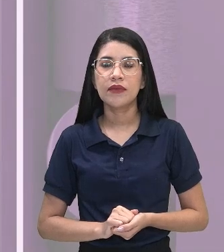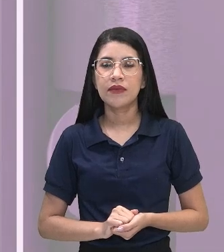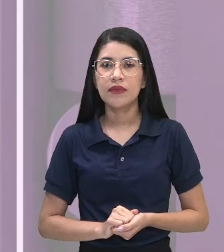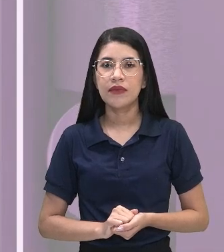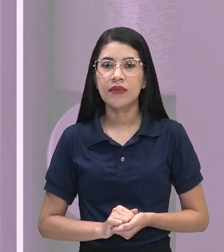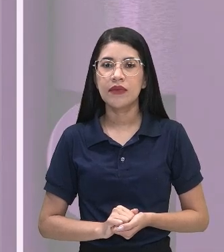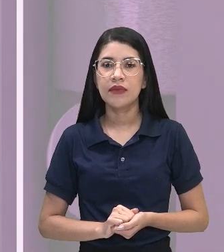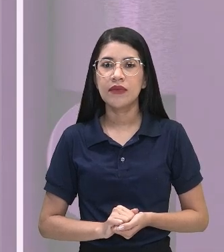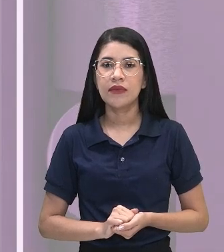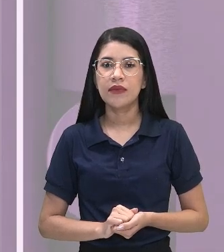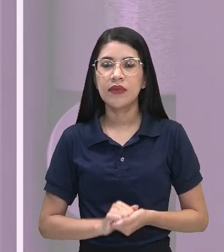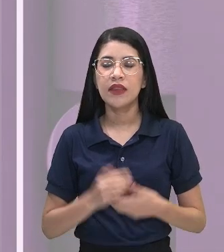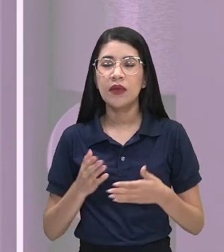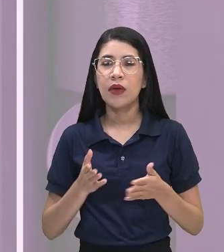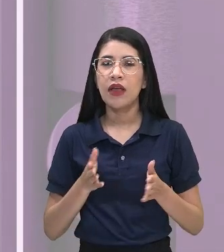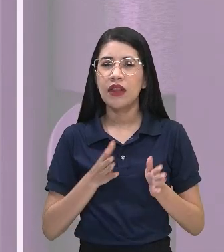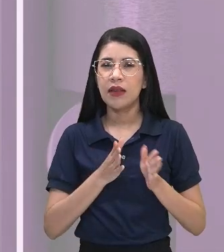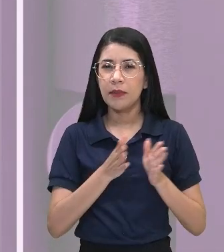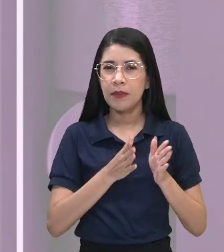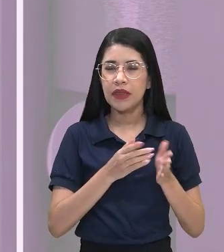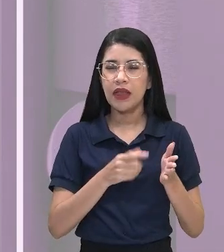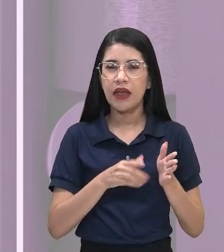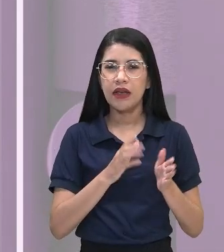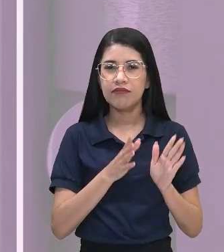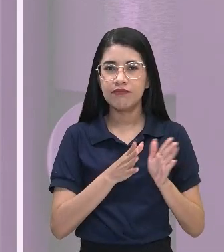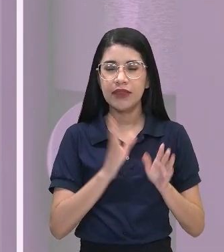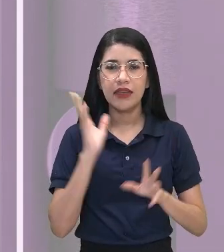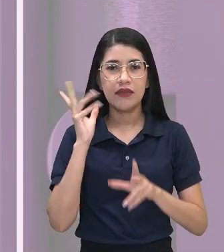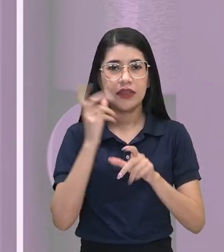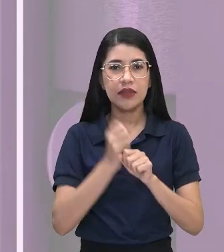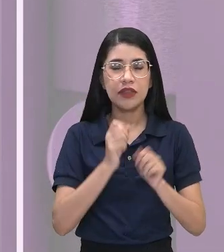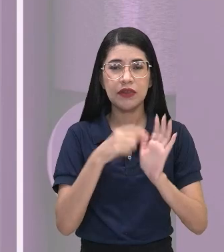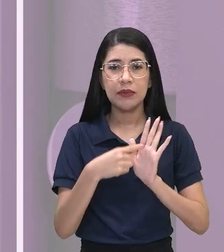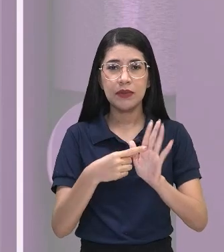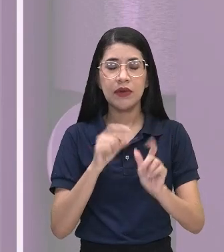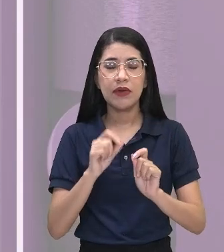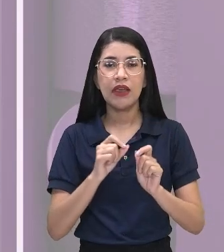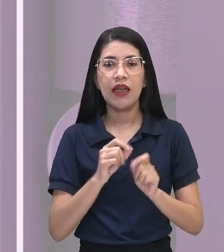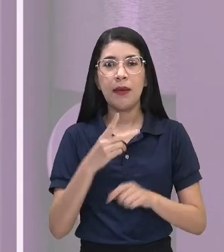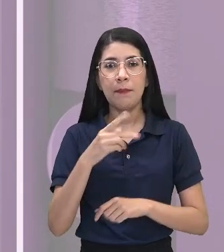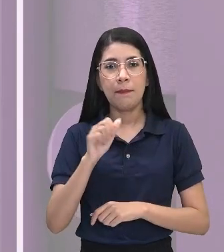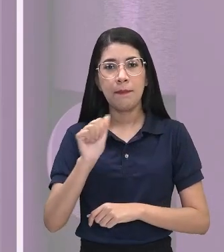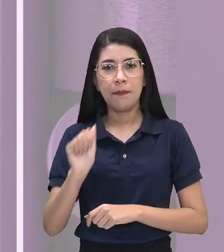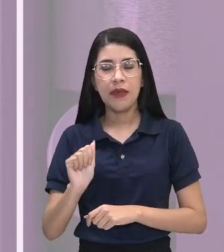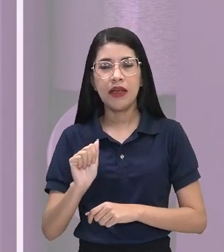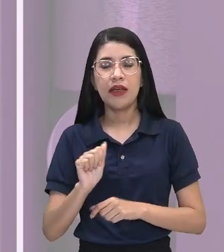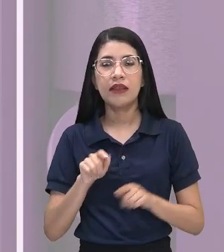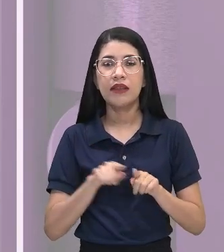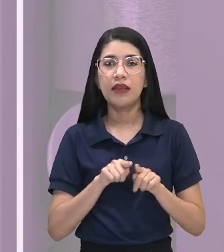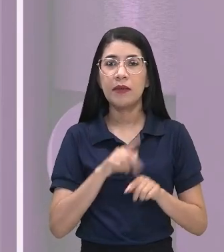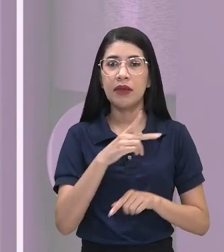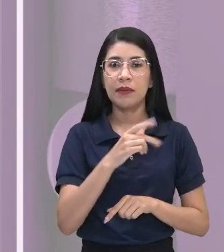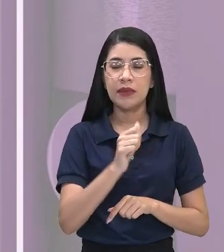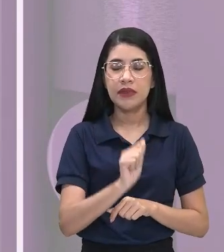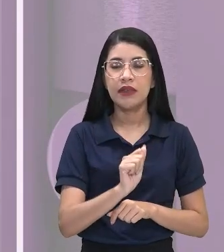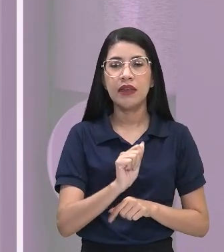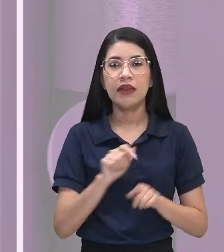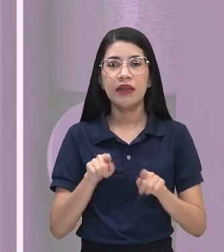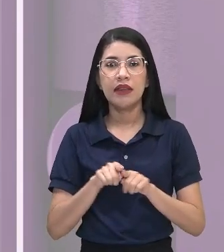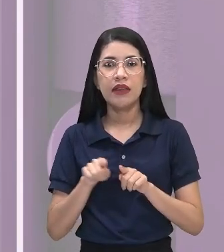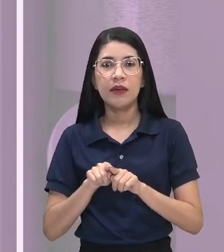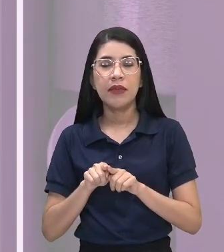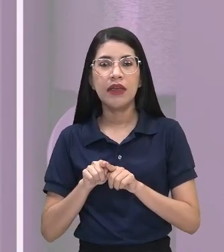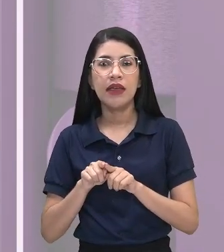Então, nessa primeira parte da revisão, a gente vai trabalhar as progressões, tá? Tanto a progressão aritmética quanto